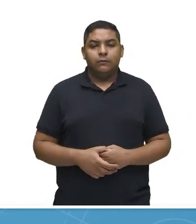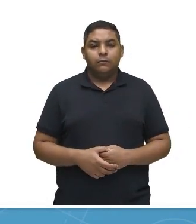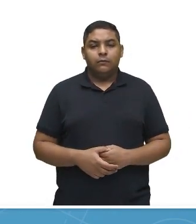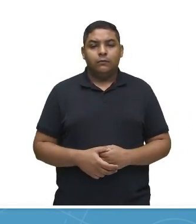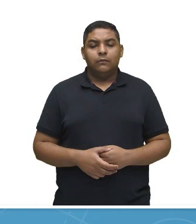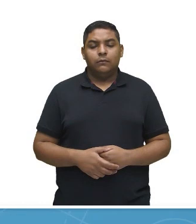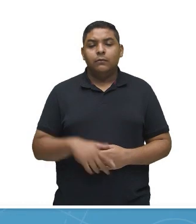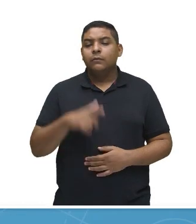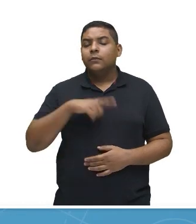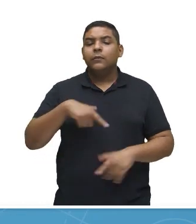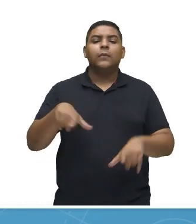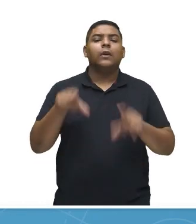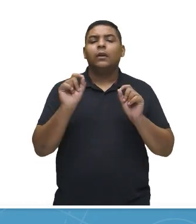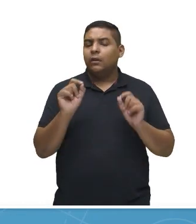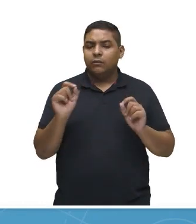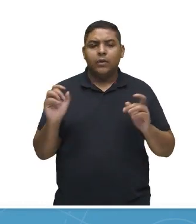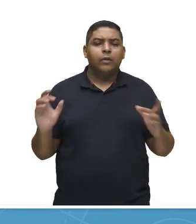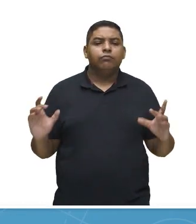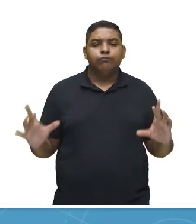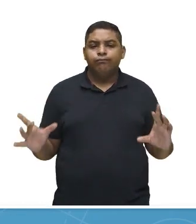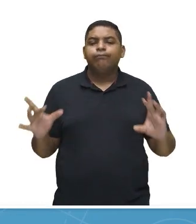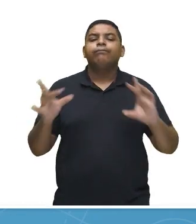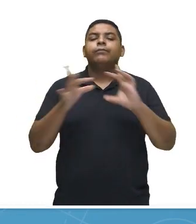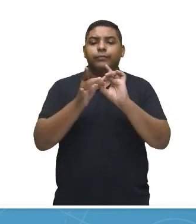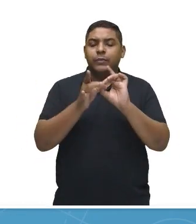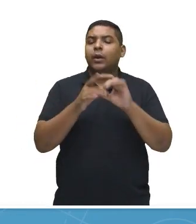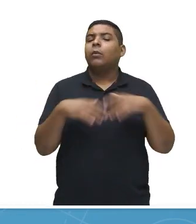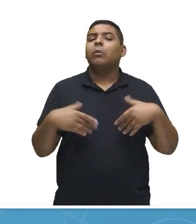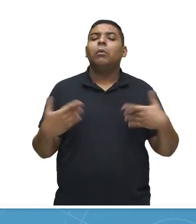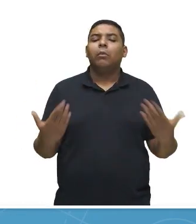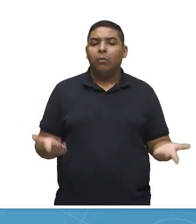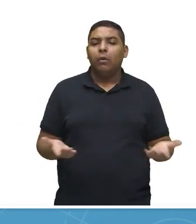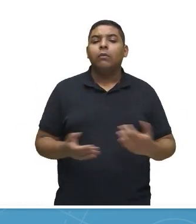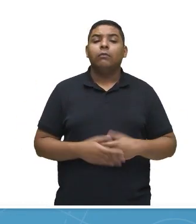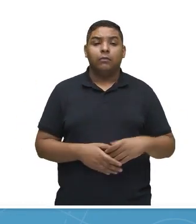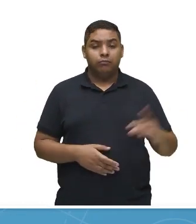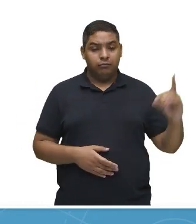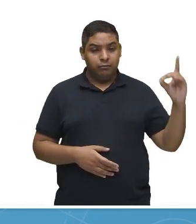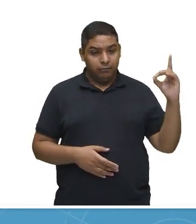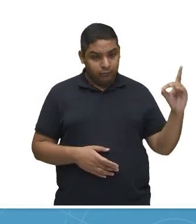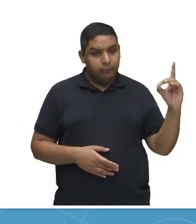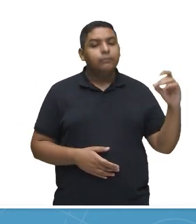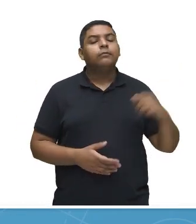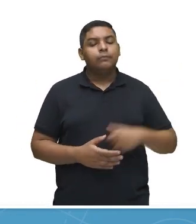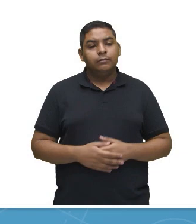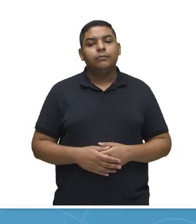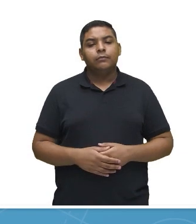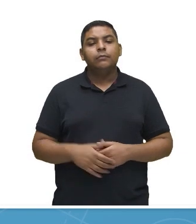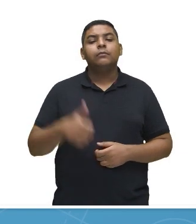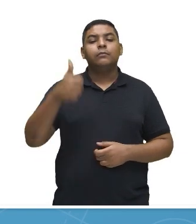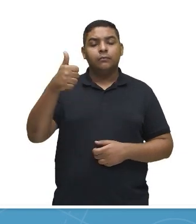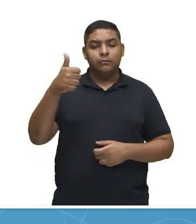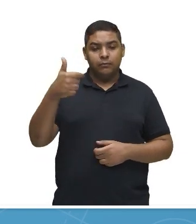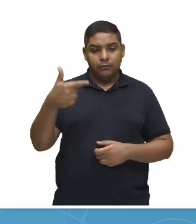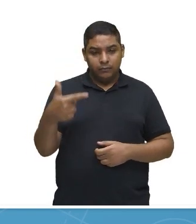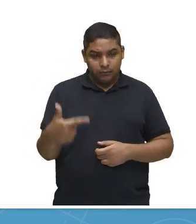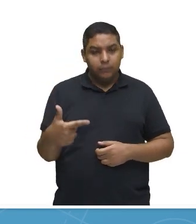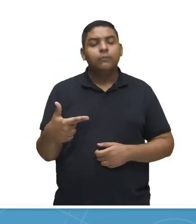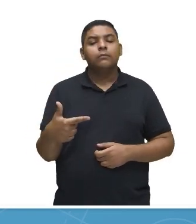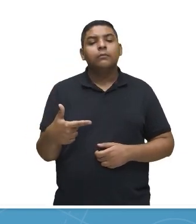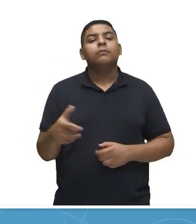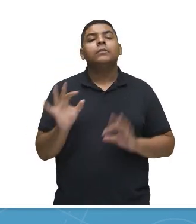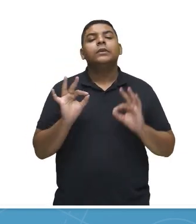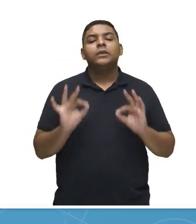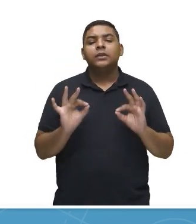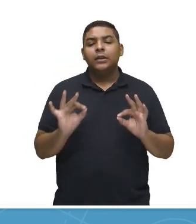mais corresponde à alternativa que nós pedimos para vocês marcarem é a letra D. Né? Então, a número 1 e a número 2 são